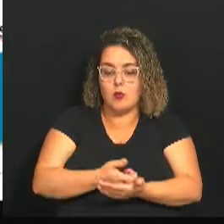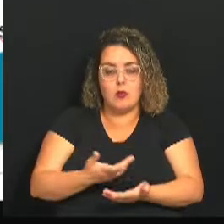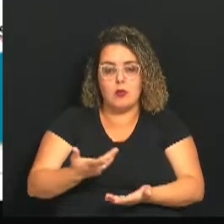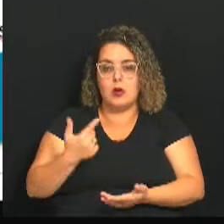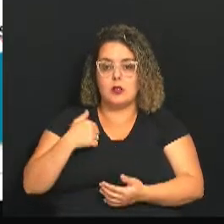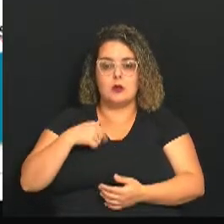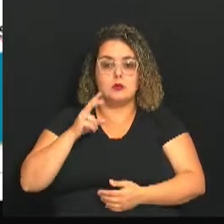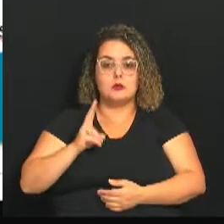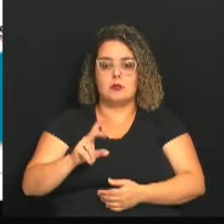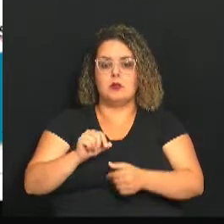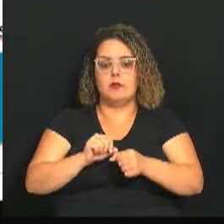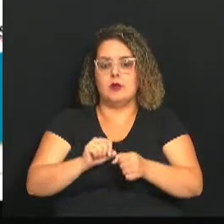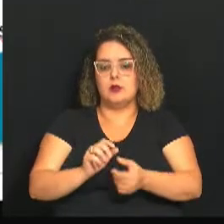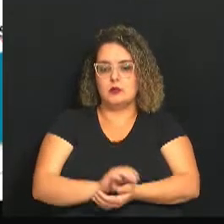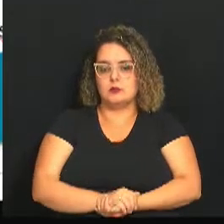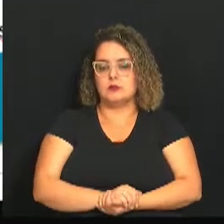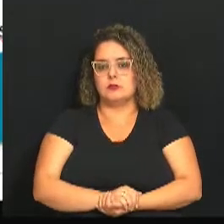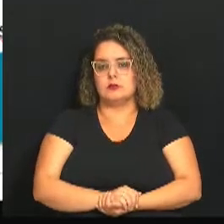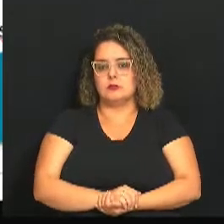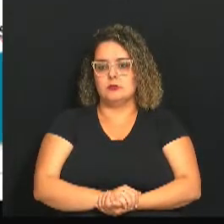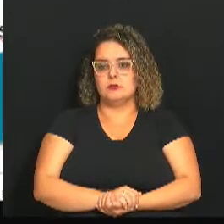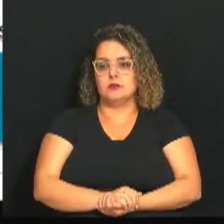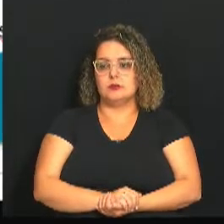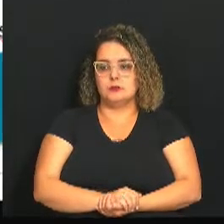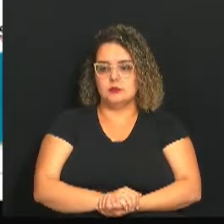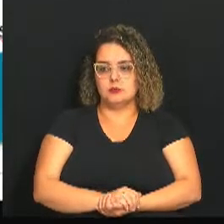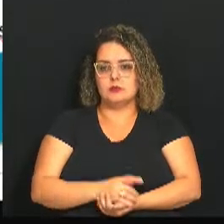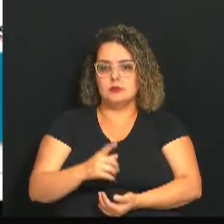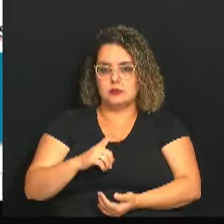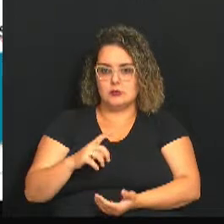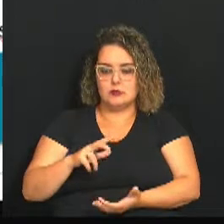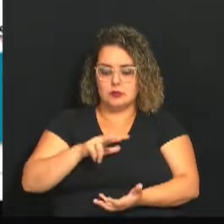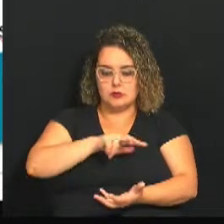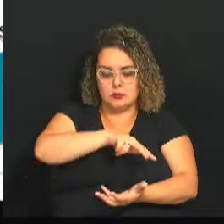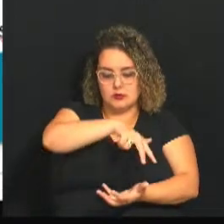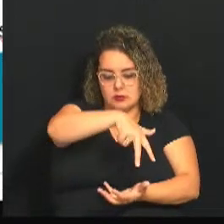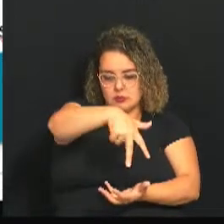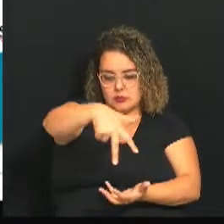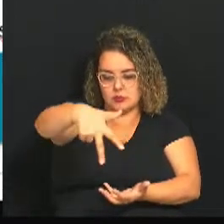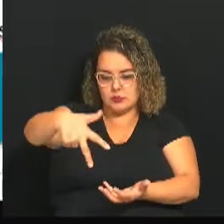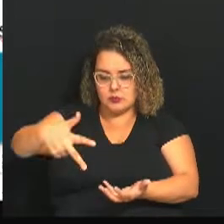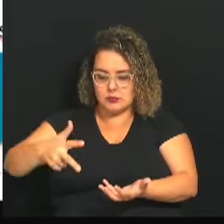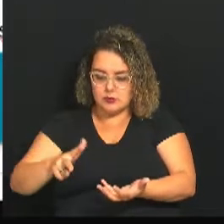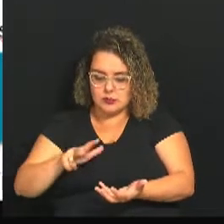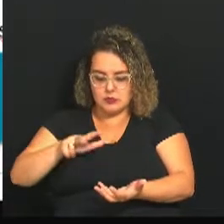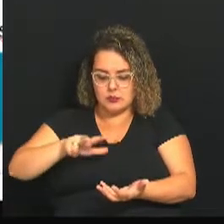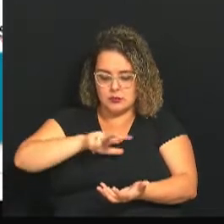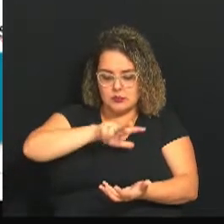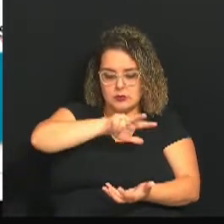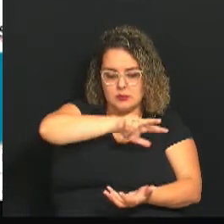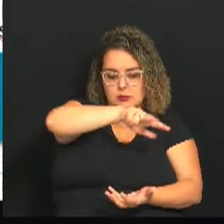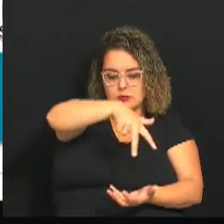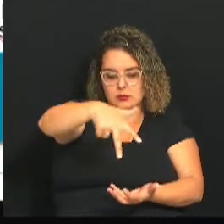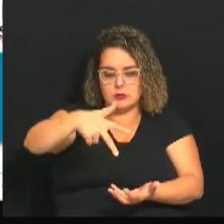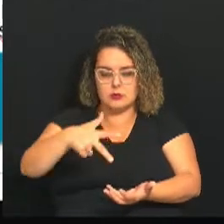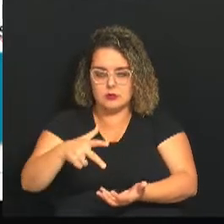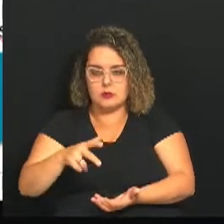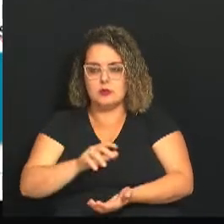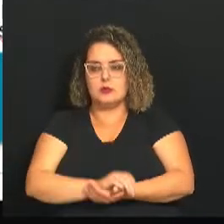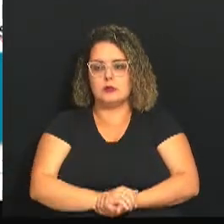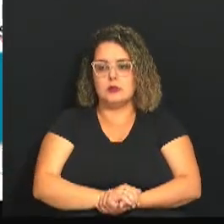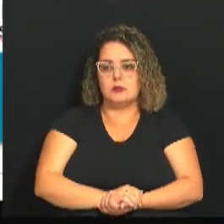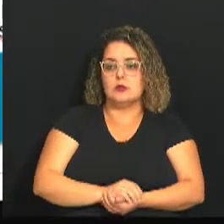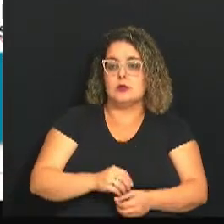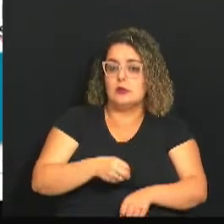um Centro Regional de Meteorologia, aquisição de um radar meteorológico para a região metropolitana de Campinas. Né, esse